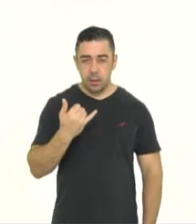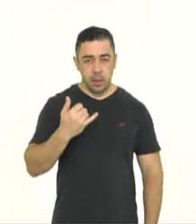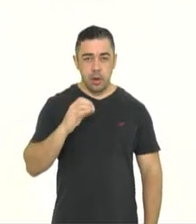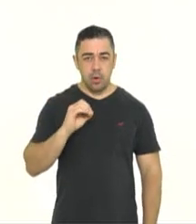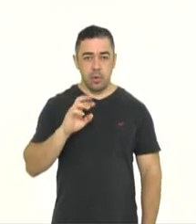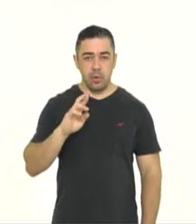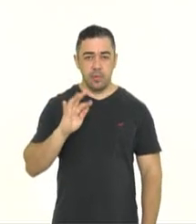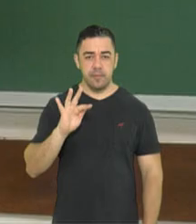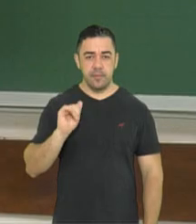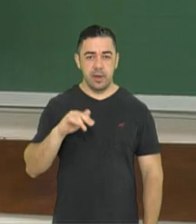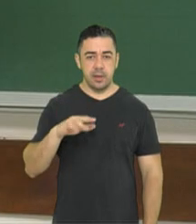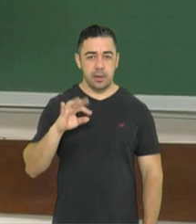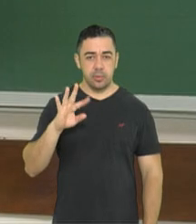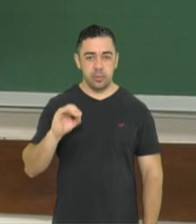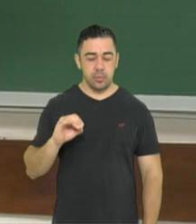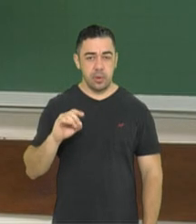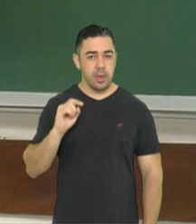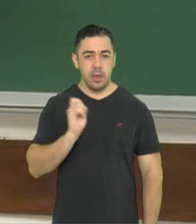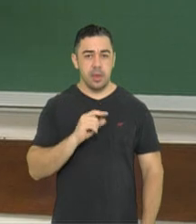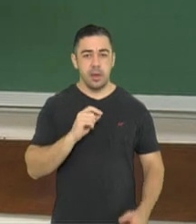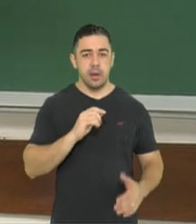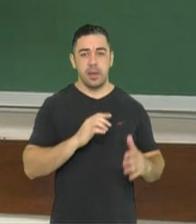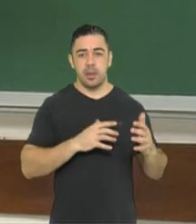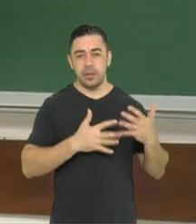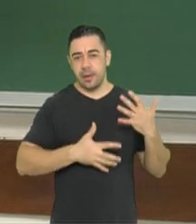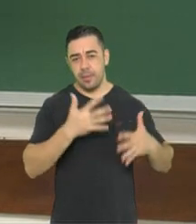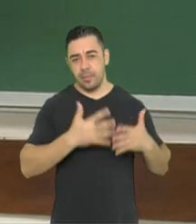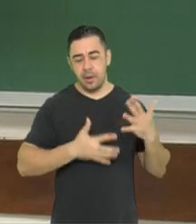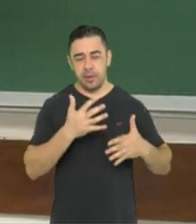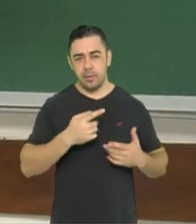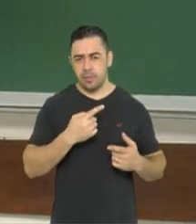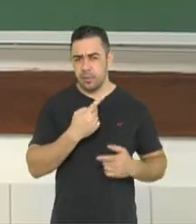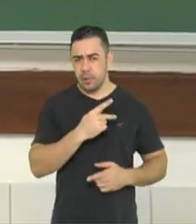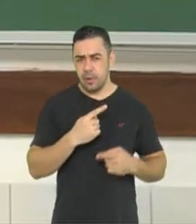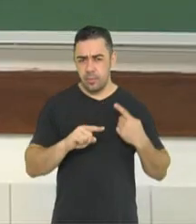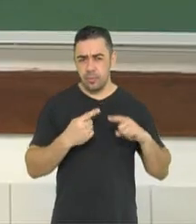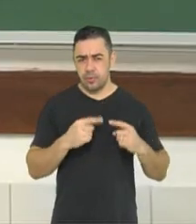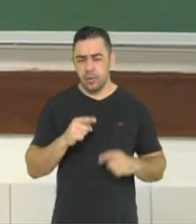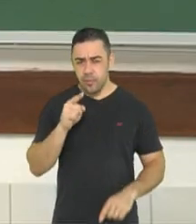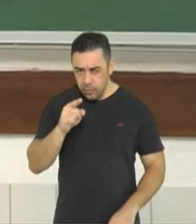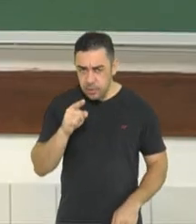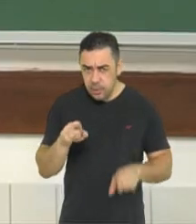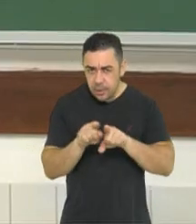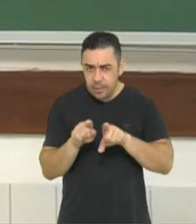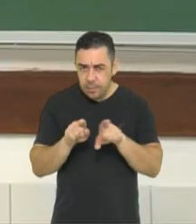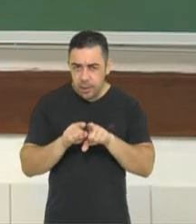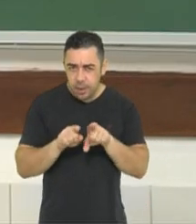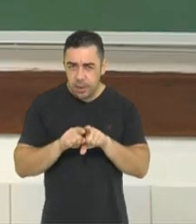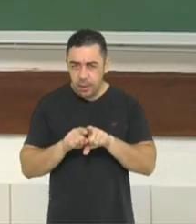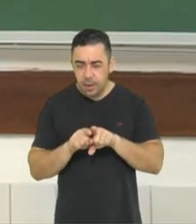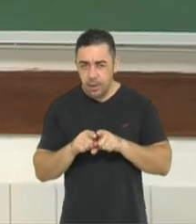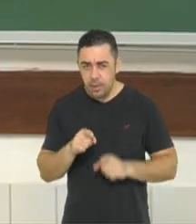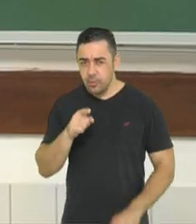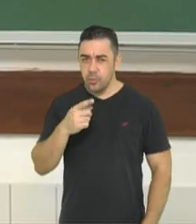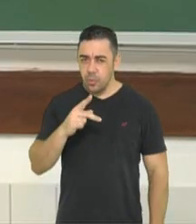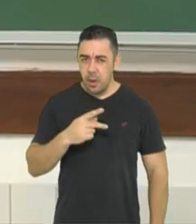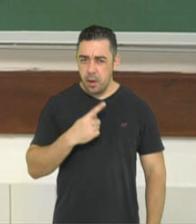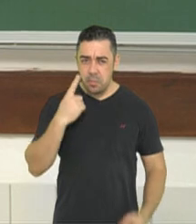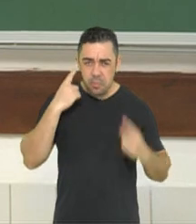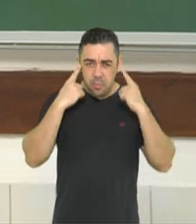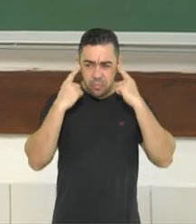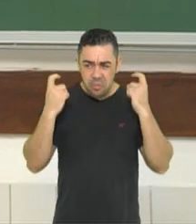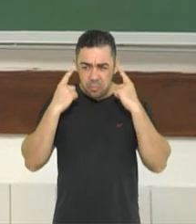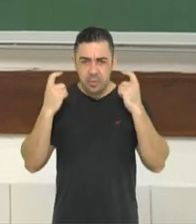Então o Calvin está lá incomodando todo mundo ouvindo a música dele. Será que você também incomoda aí sua família ouvindo suas músicas? O